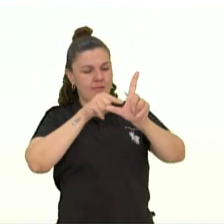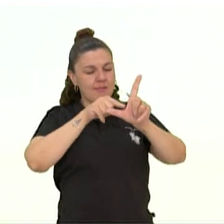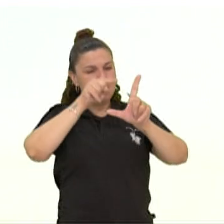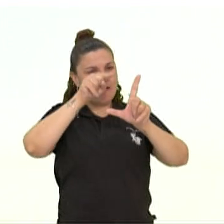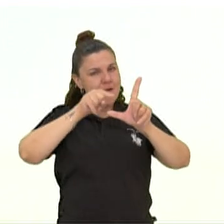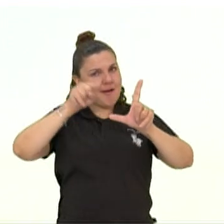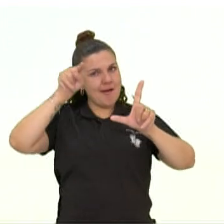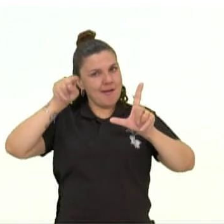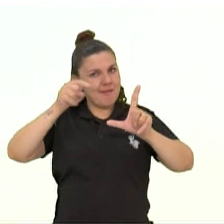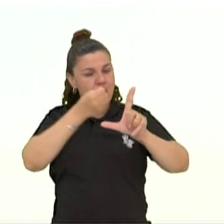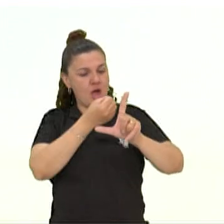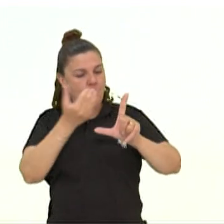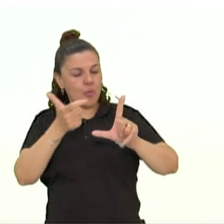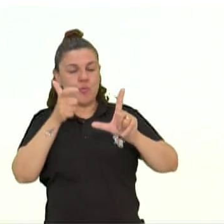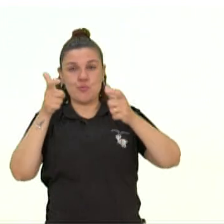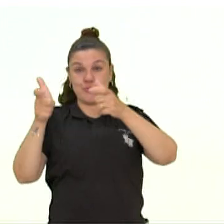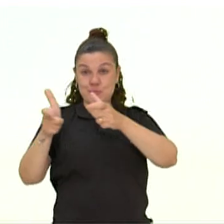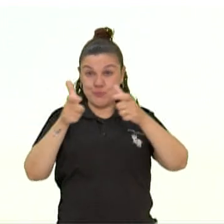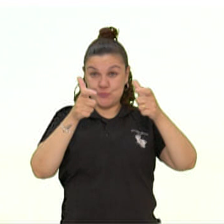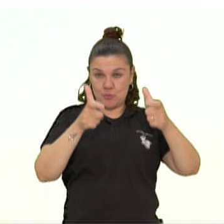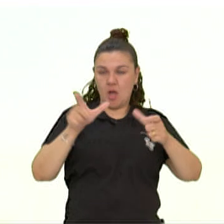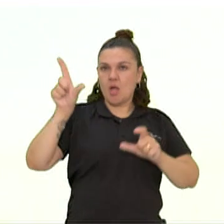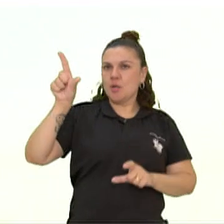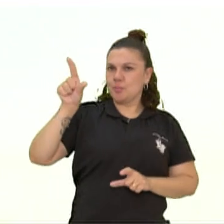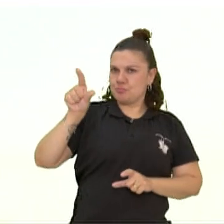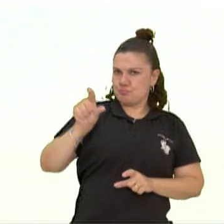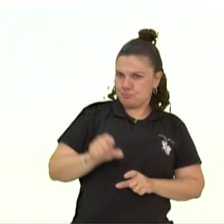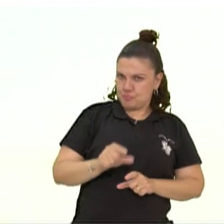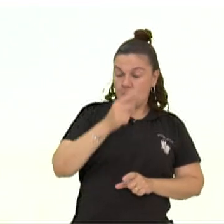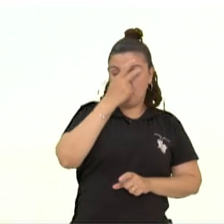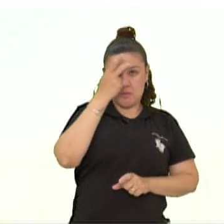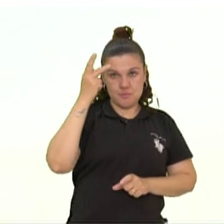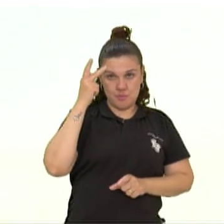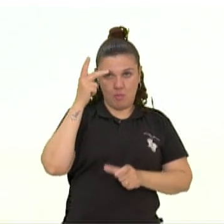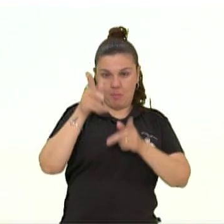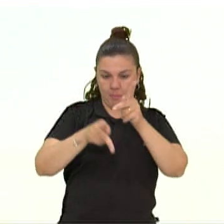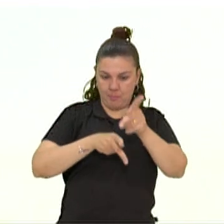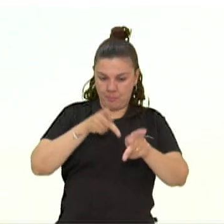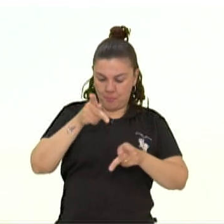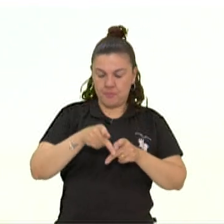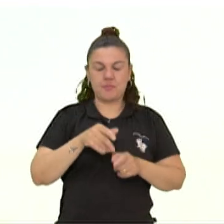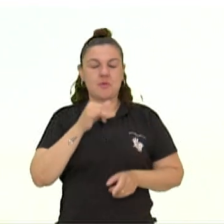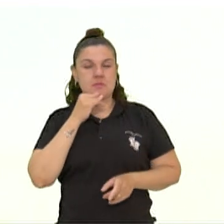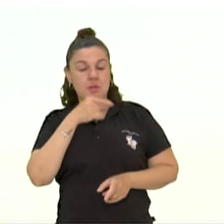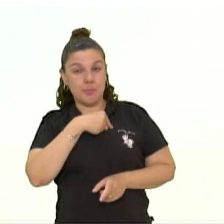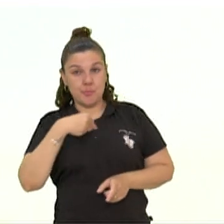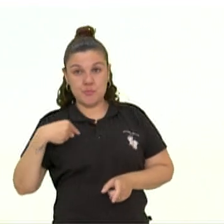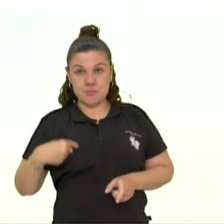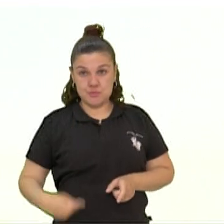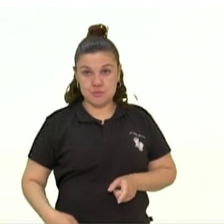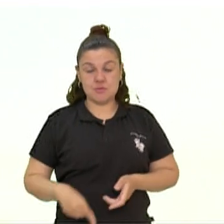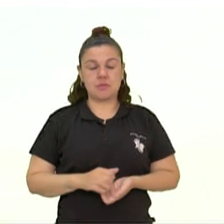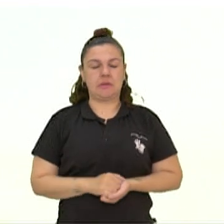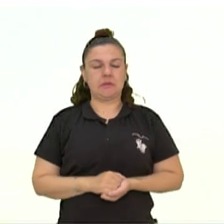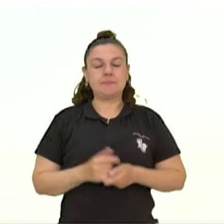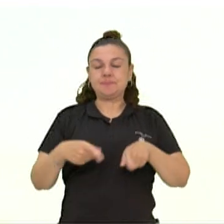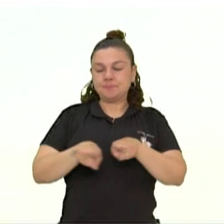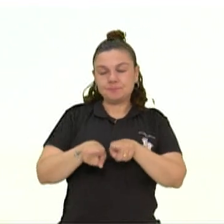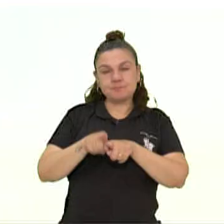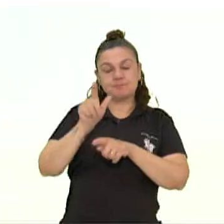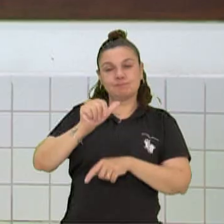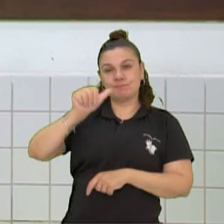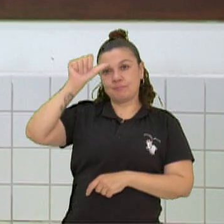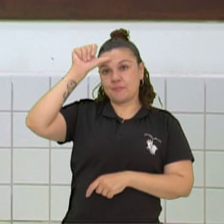né? Algumas regiões a tendência é apresentar um decréscimo, como a gente viu na China, e na Índia já